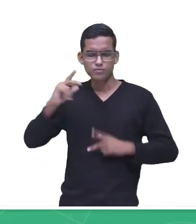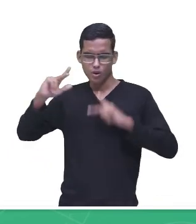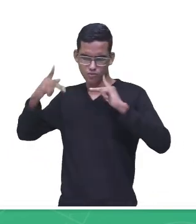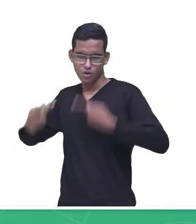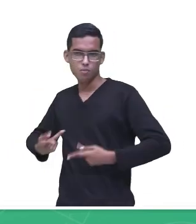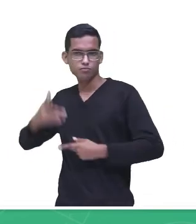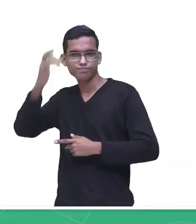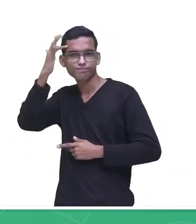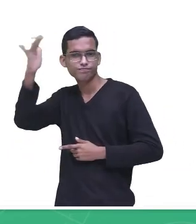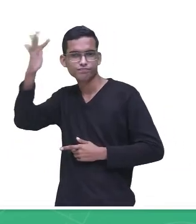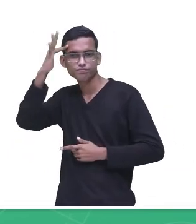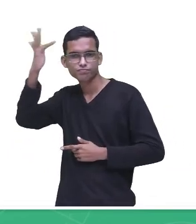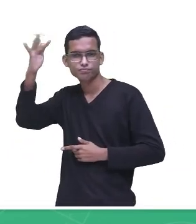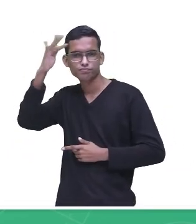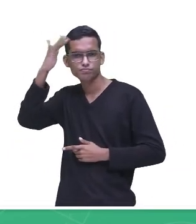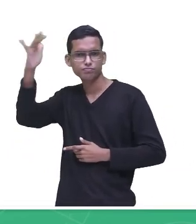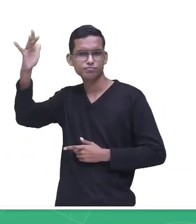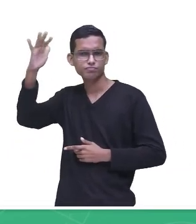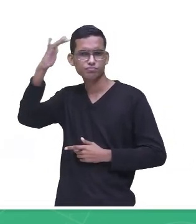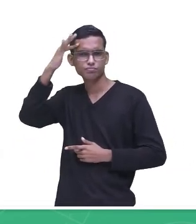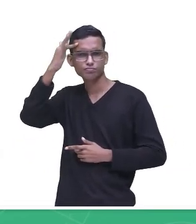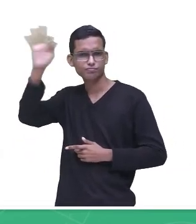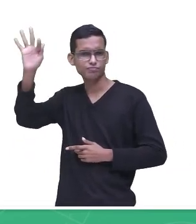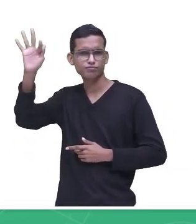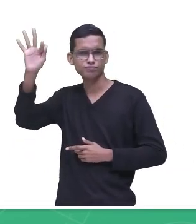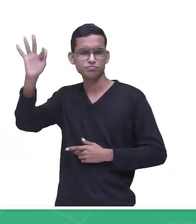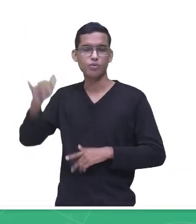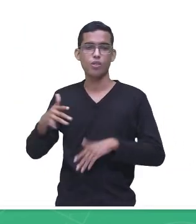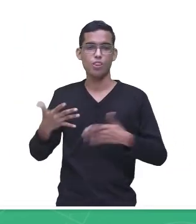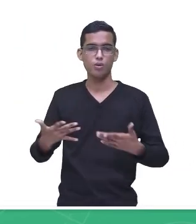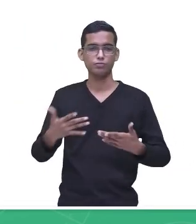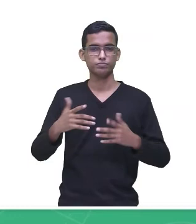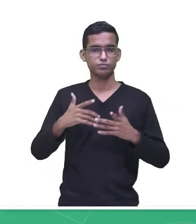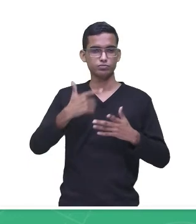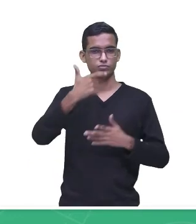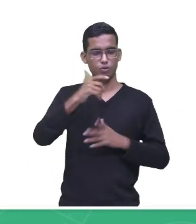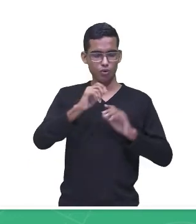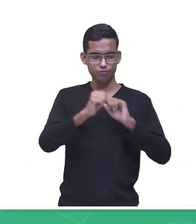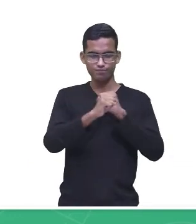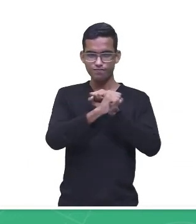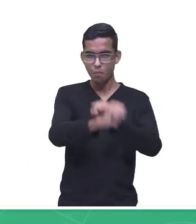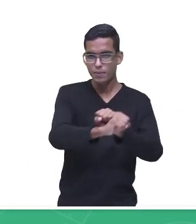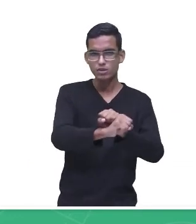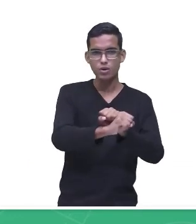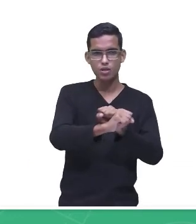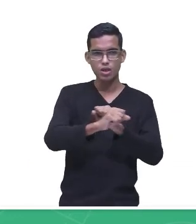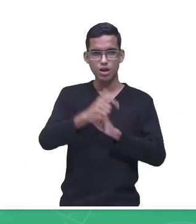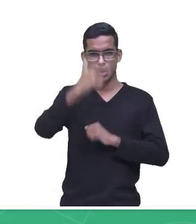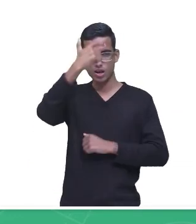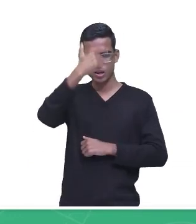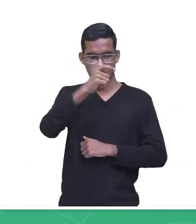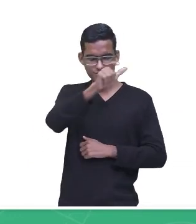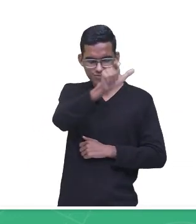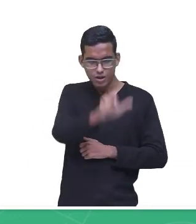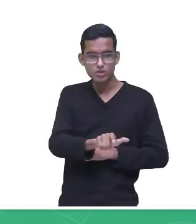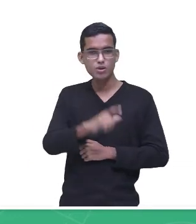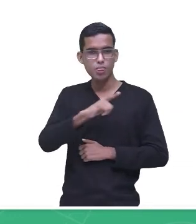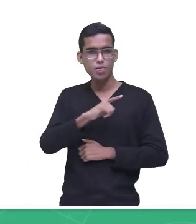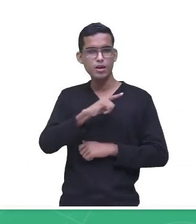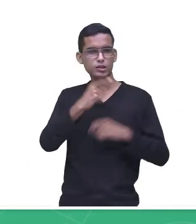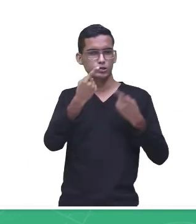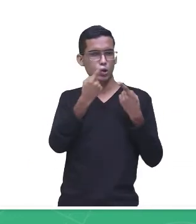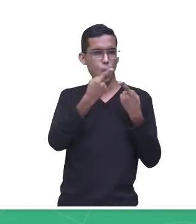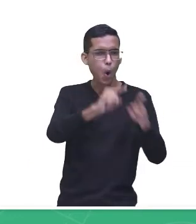Assim, tal como o prisioneiro, as pessoas devem confrontar os hábitos do cotidiano